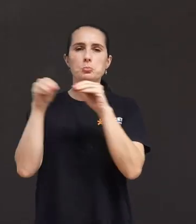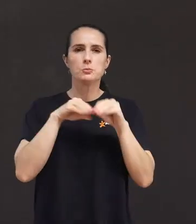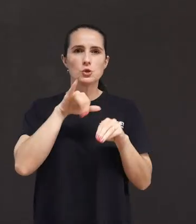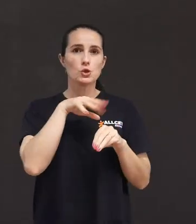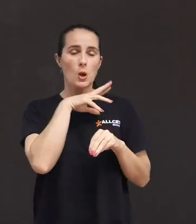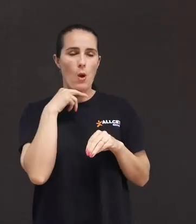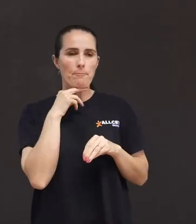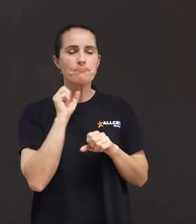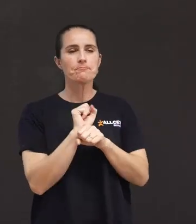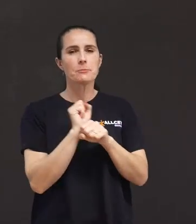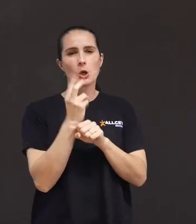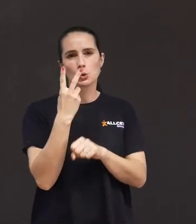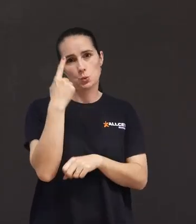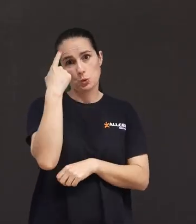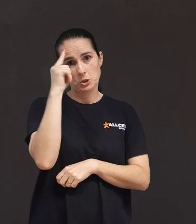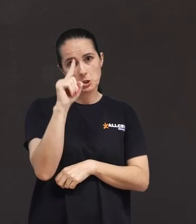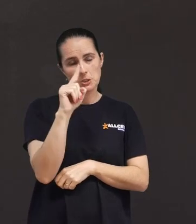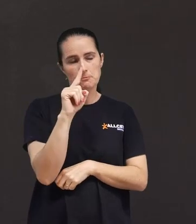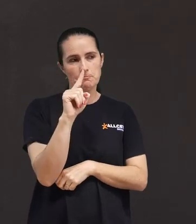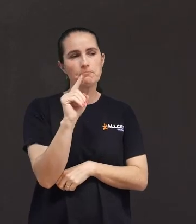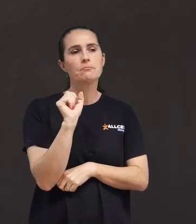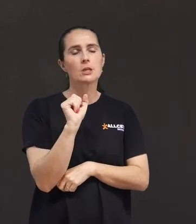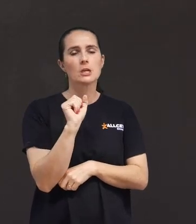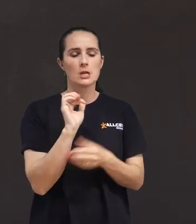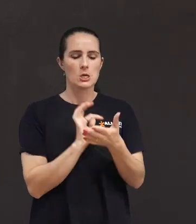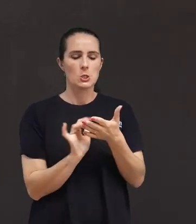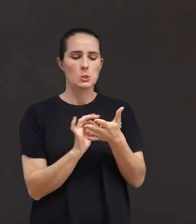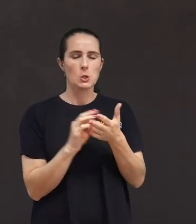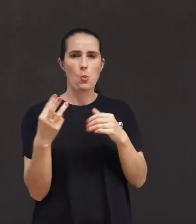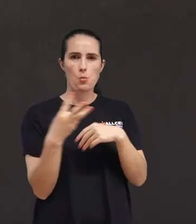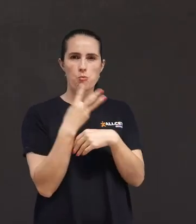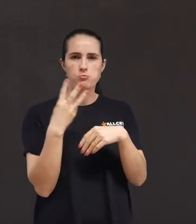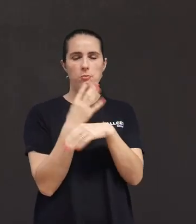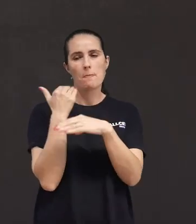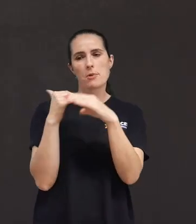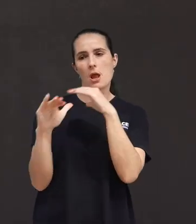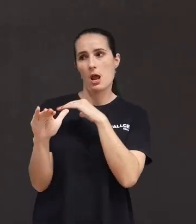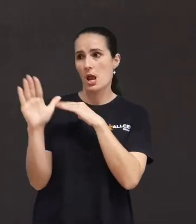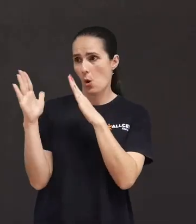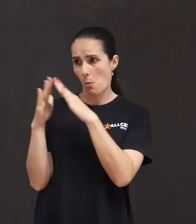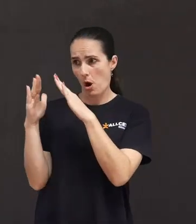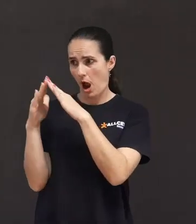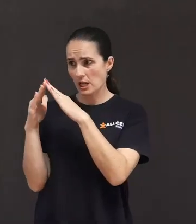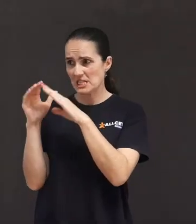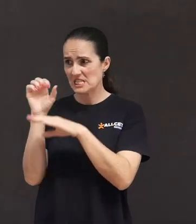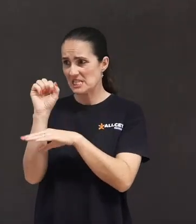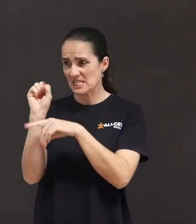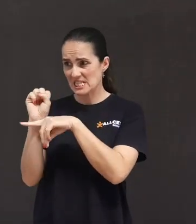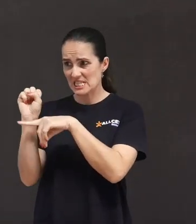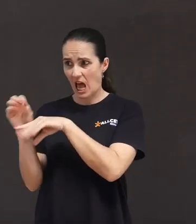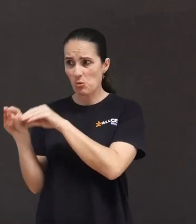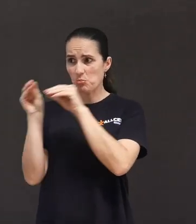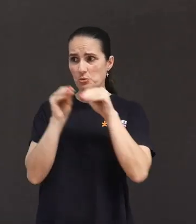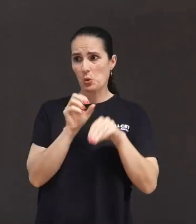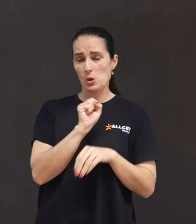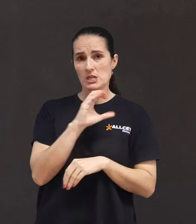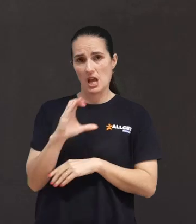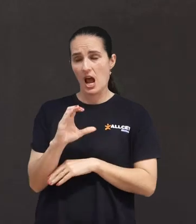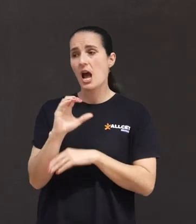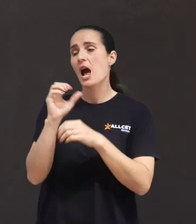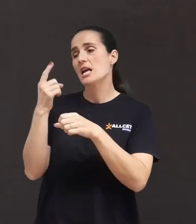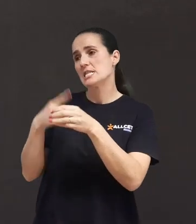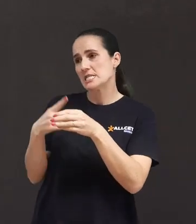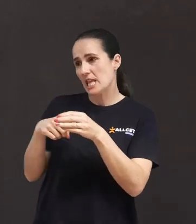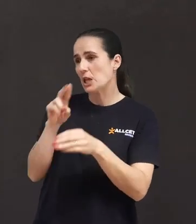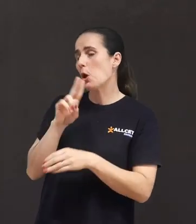dias depois, eu mandei essa mensagem para ele falando que eu não morava mais lá, que eu estava no estado de Santa Catarina, na cidade tal. A detalhe, ela